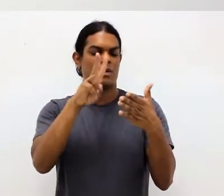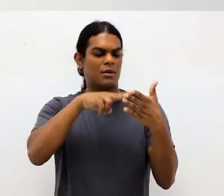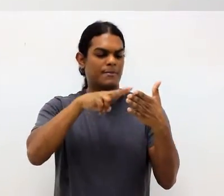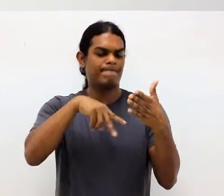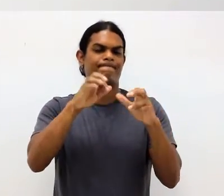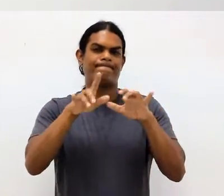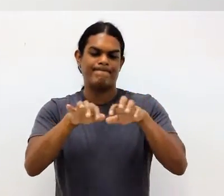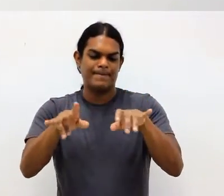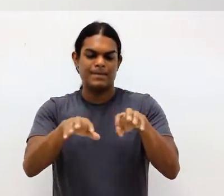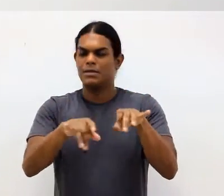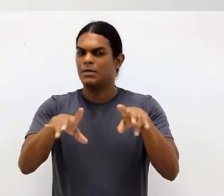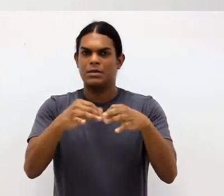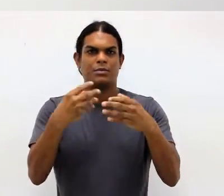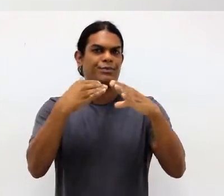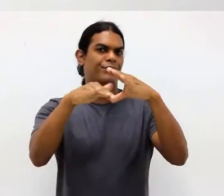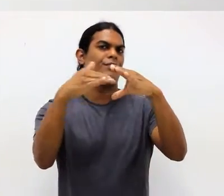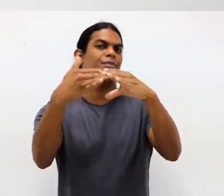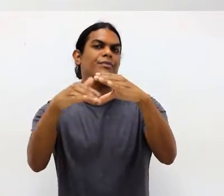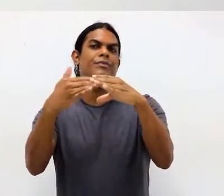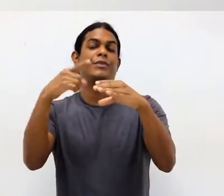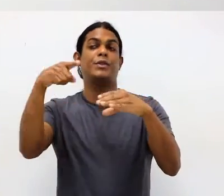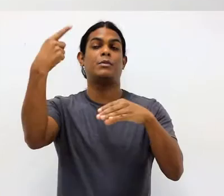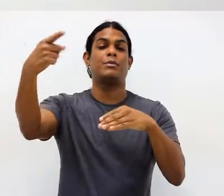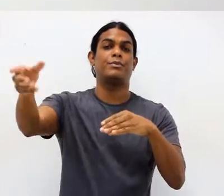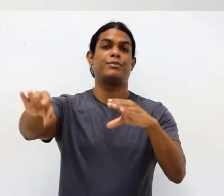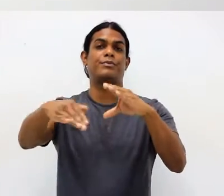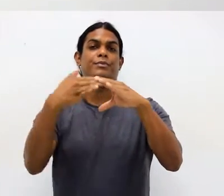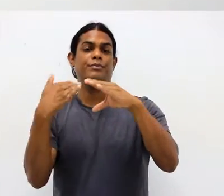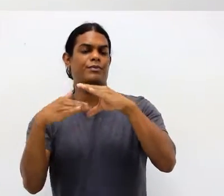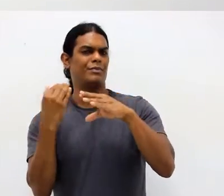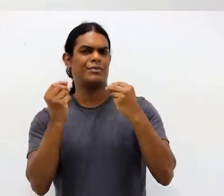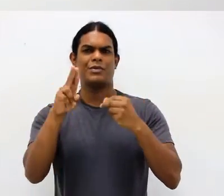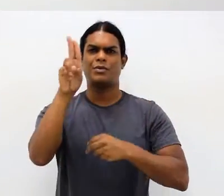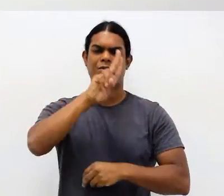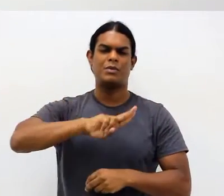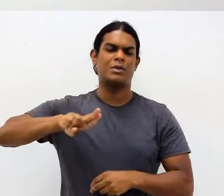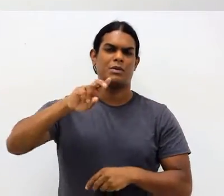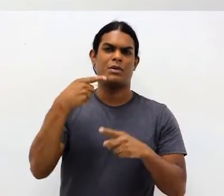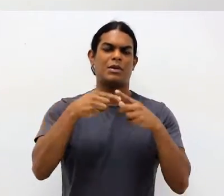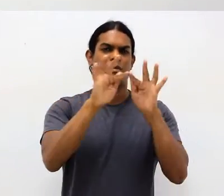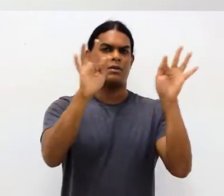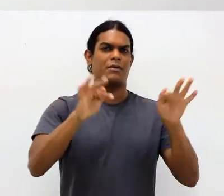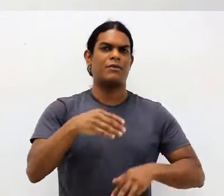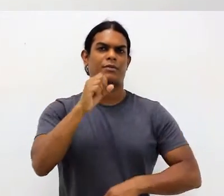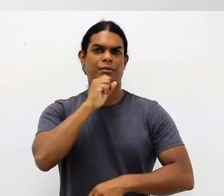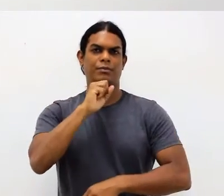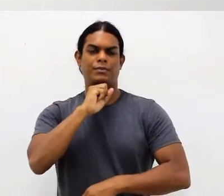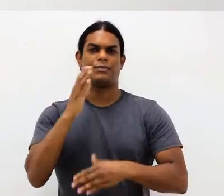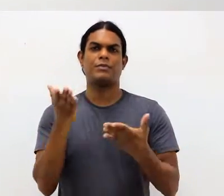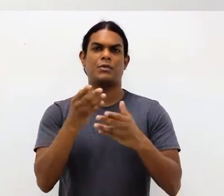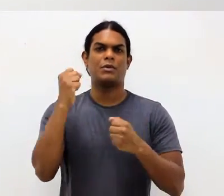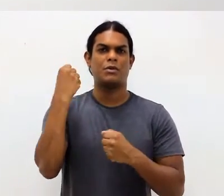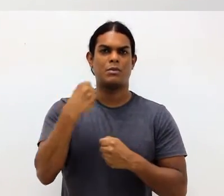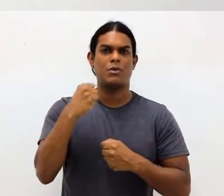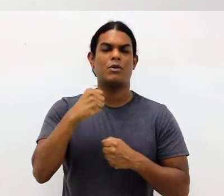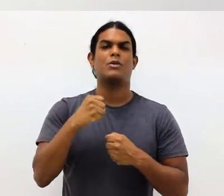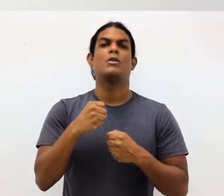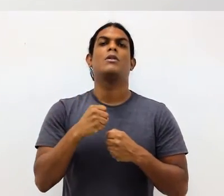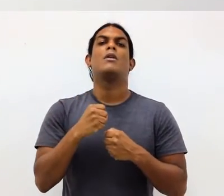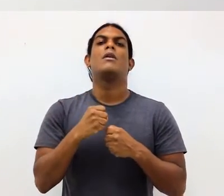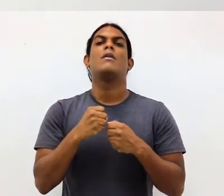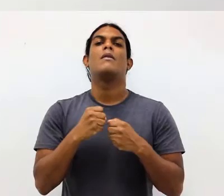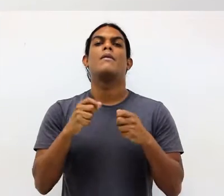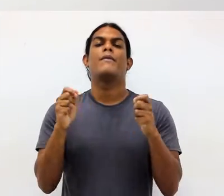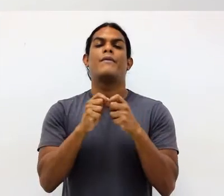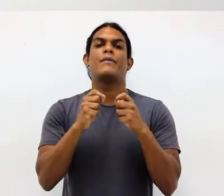manda para alguém, que altera, anexa de novo, manda para você. Ambos podem estar conectados ao mesmo tempo, fazendo no mesmo documento, e tanto